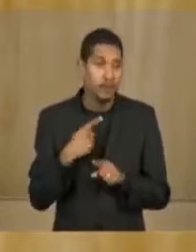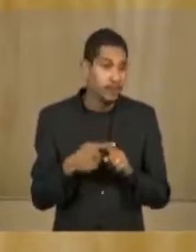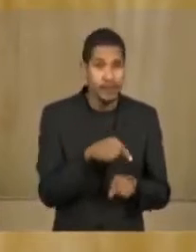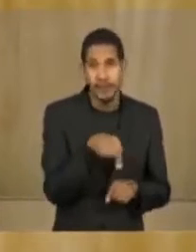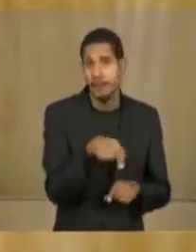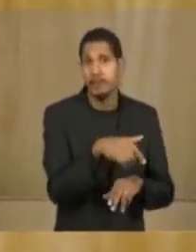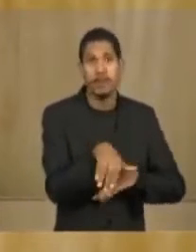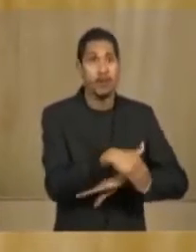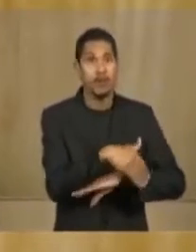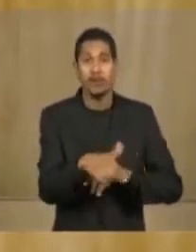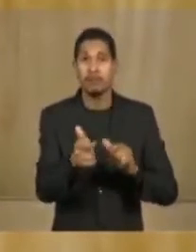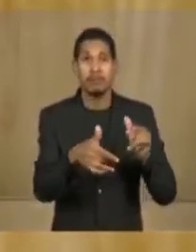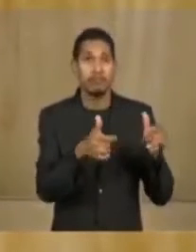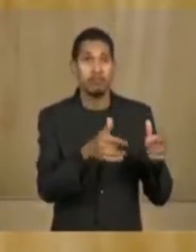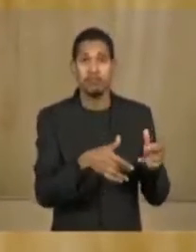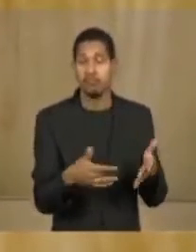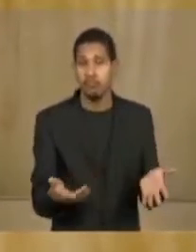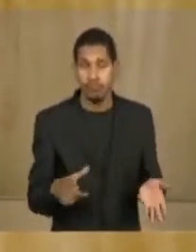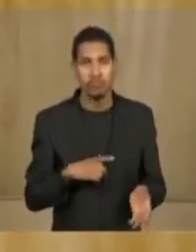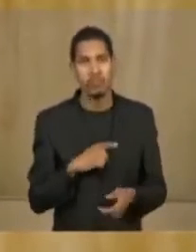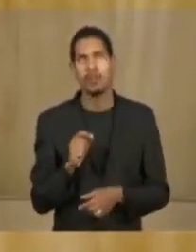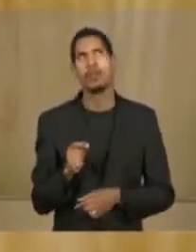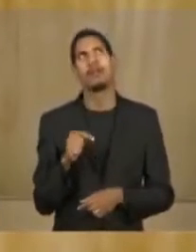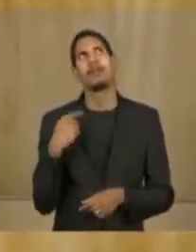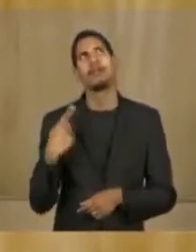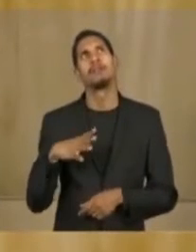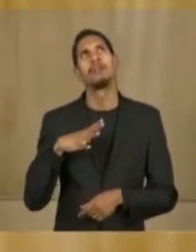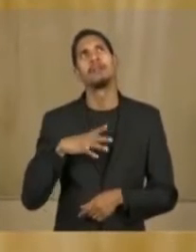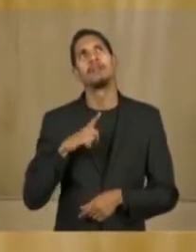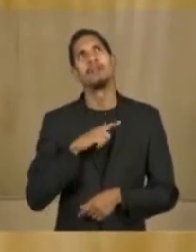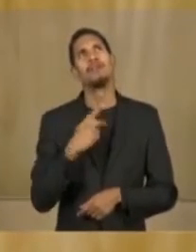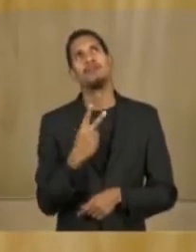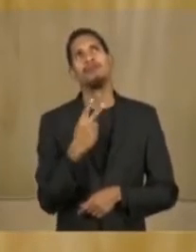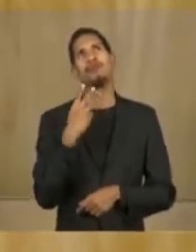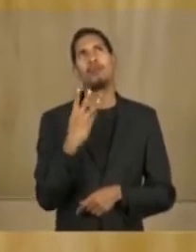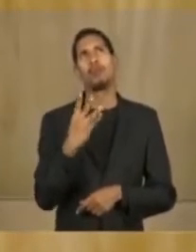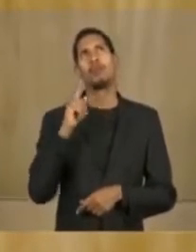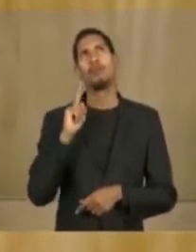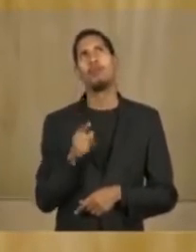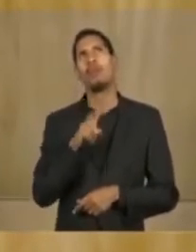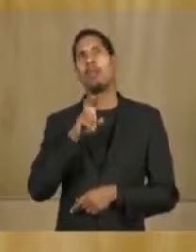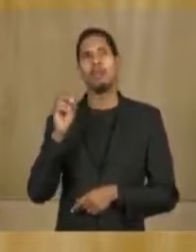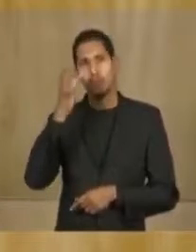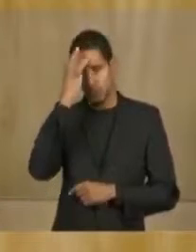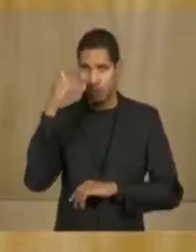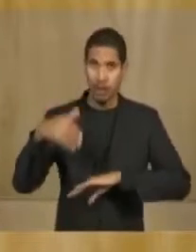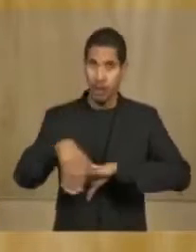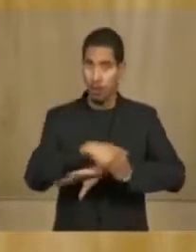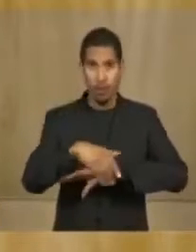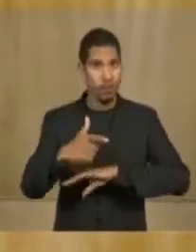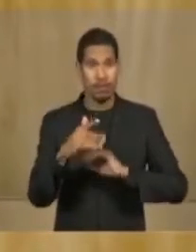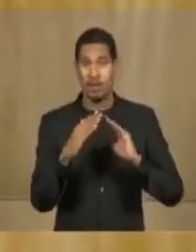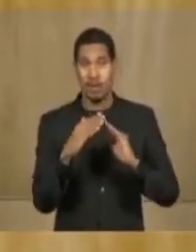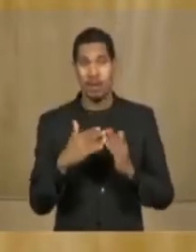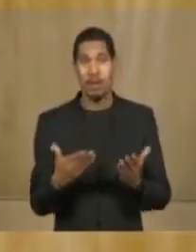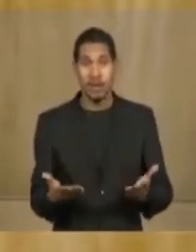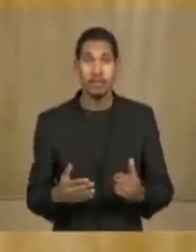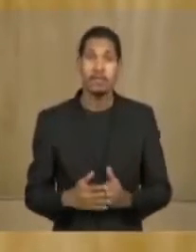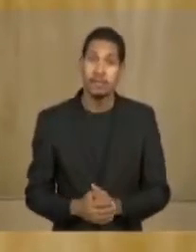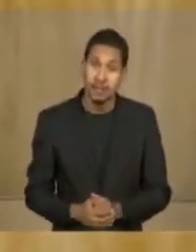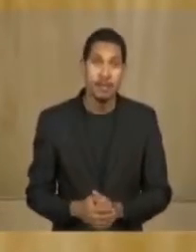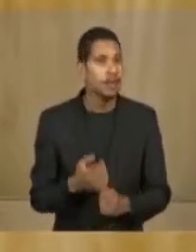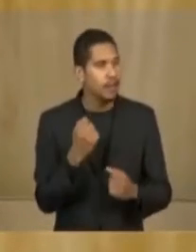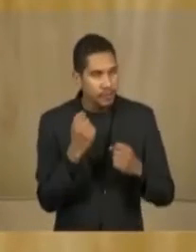que outras, né? A cidade de São Paulo tem 24.500 pessoas em situação de rua. Algumas contam com vagas nos